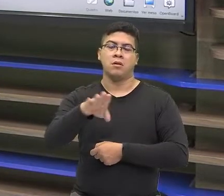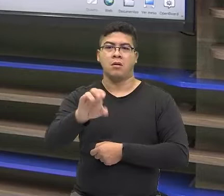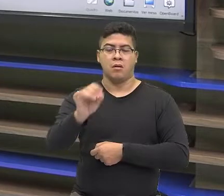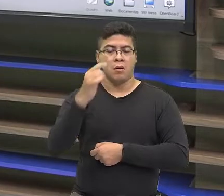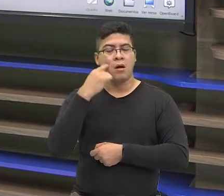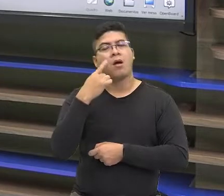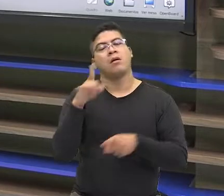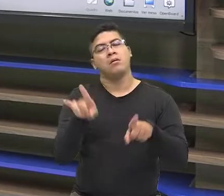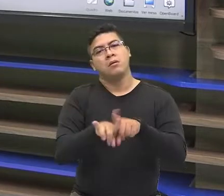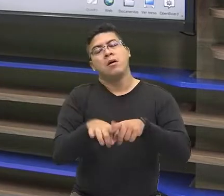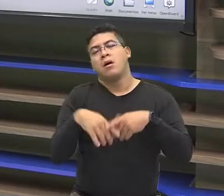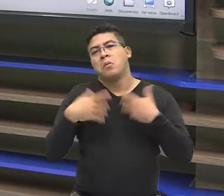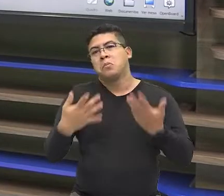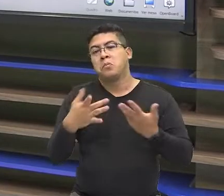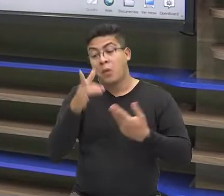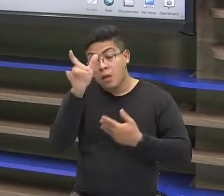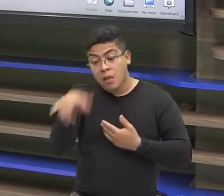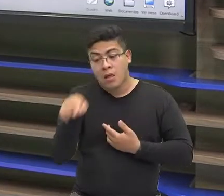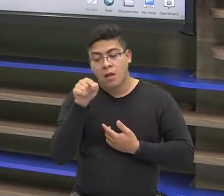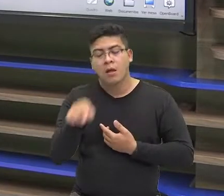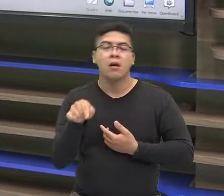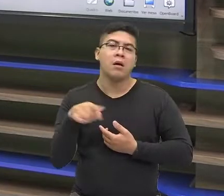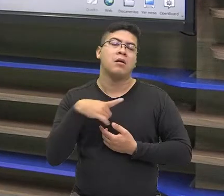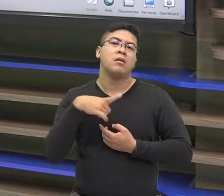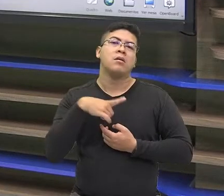nada. Então, ele, como